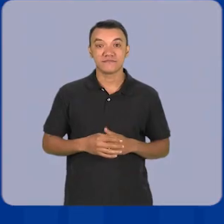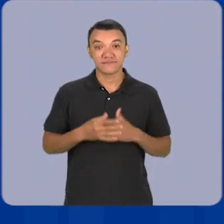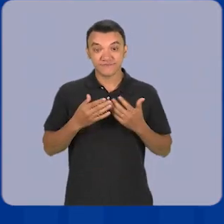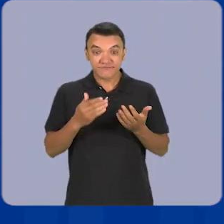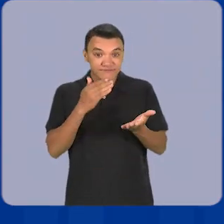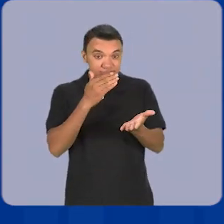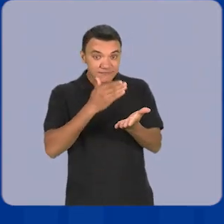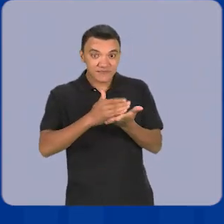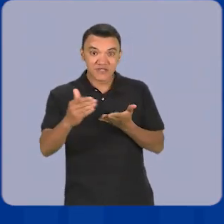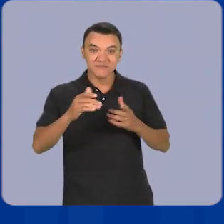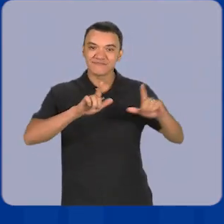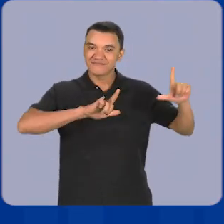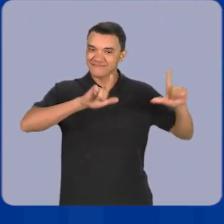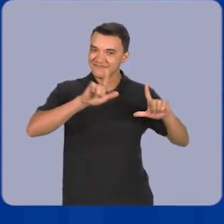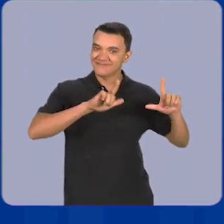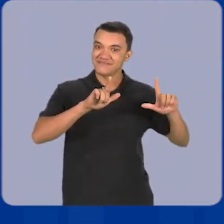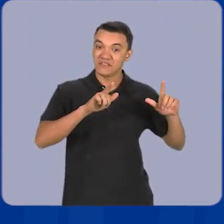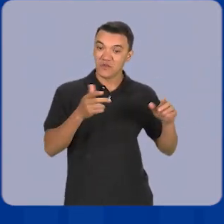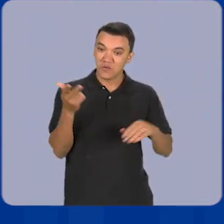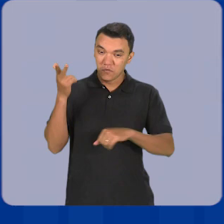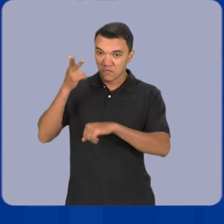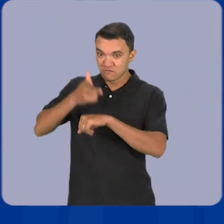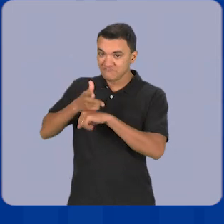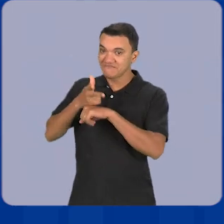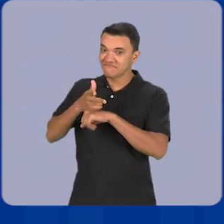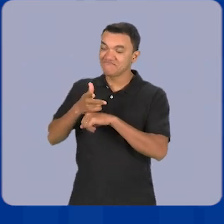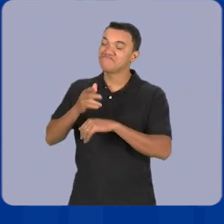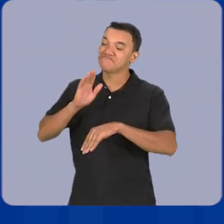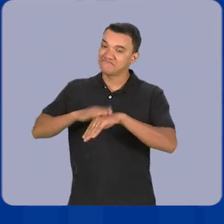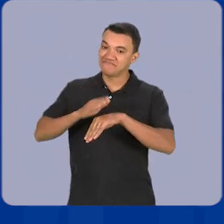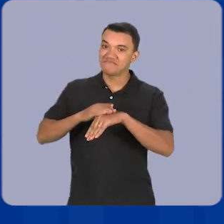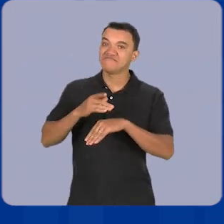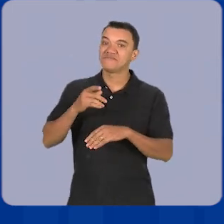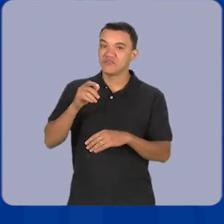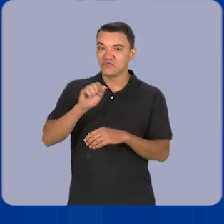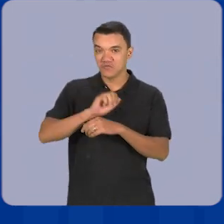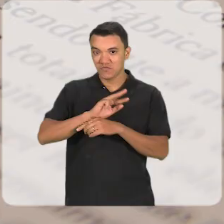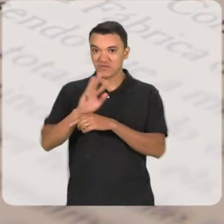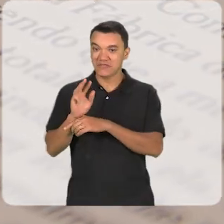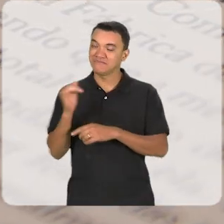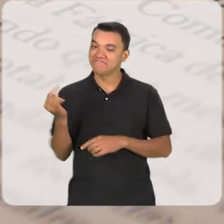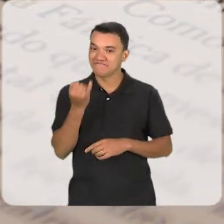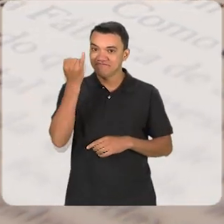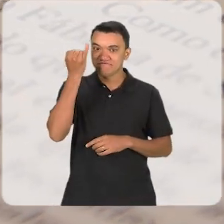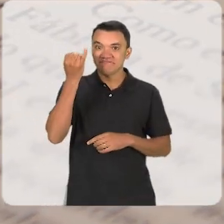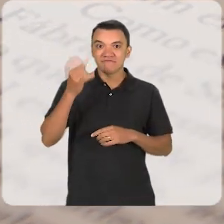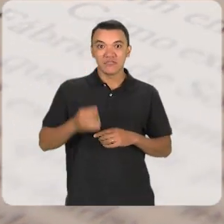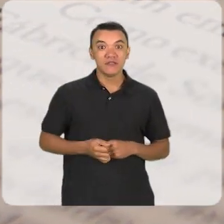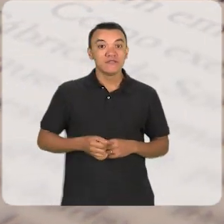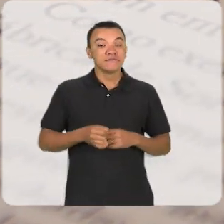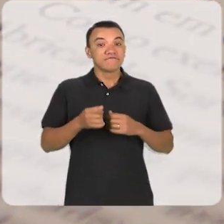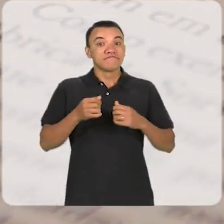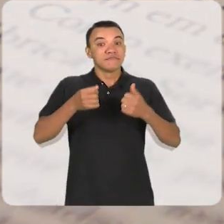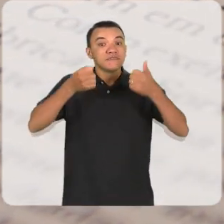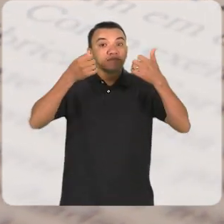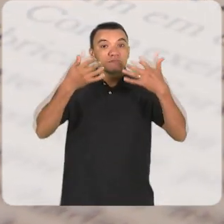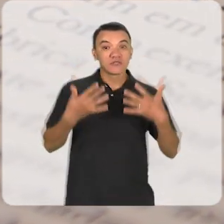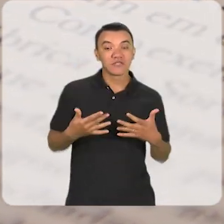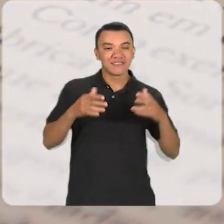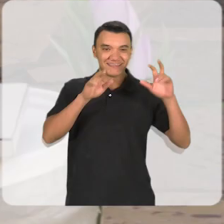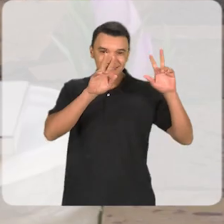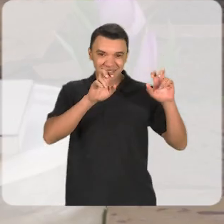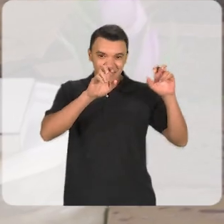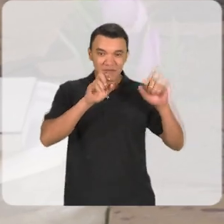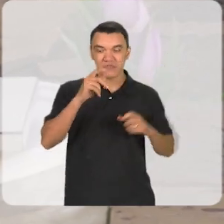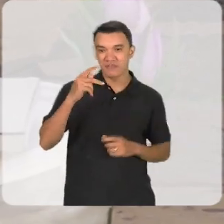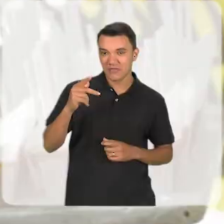Para começar o nosso programa, a gente vai exibir um conteúdo original da UEMA, viu? Coisa importante. A gente vai falar sobre os pregoeiros. Você sabe que profissão